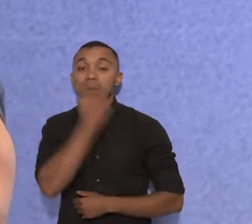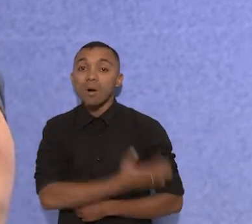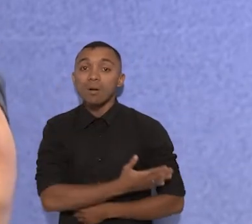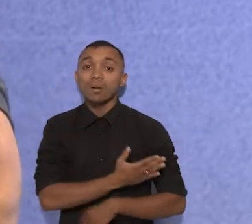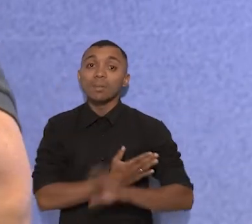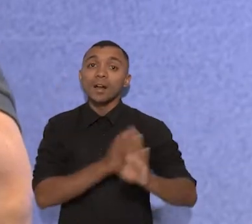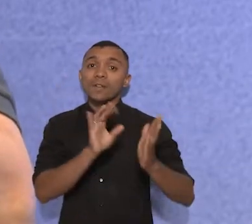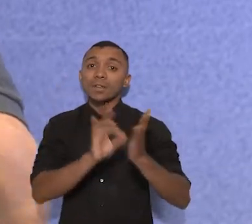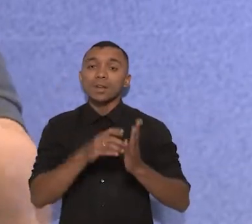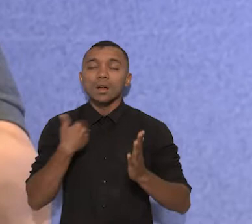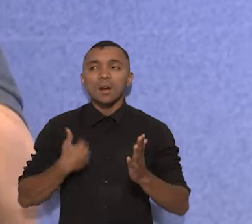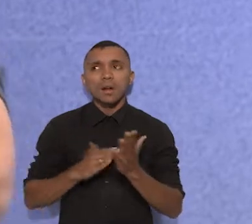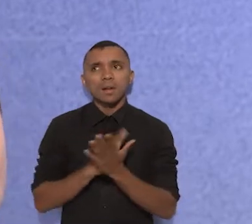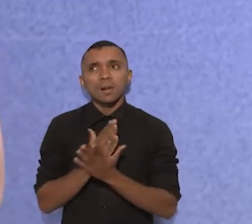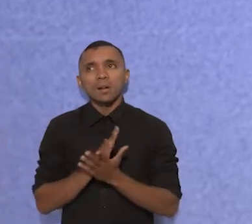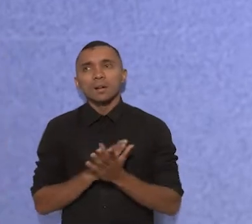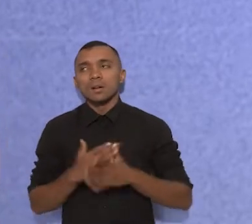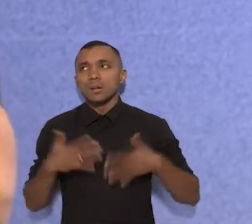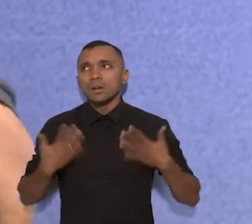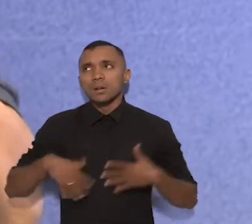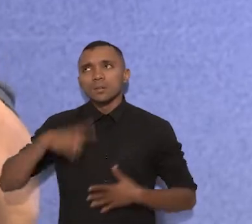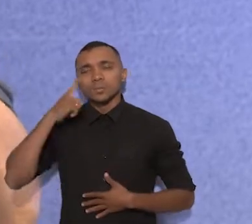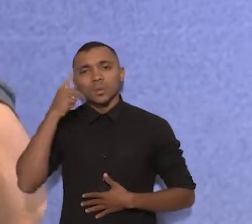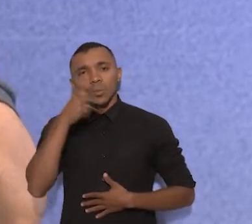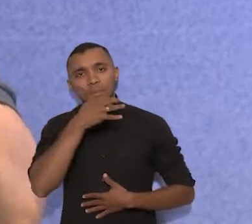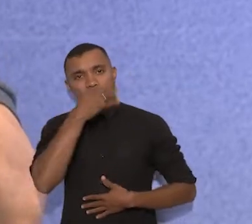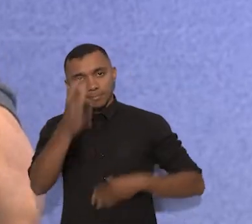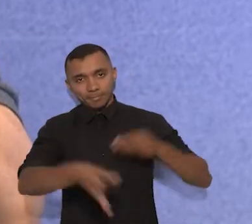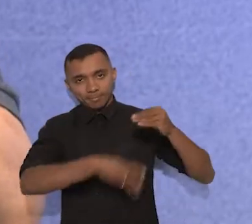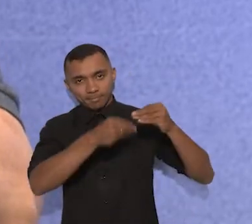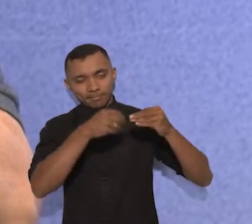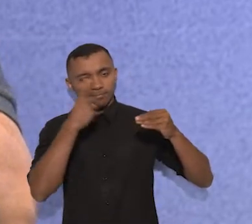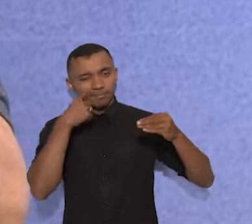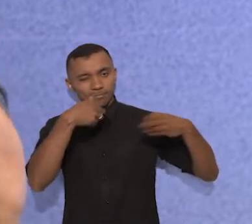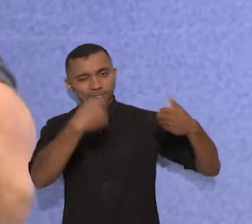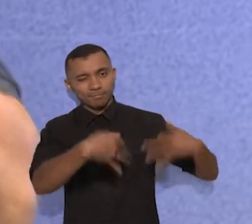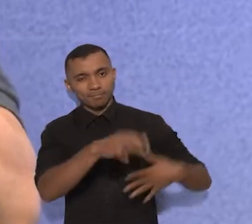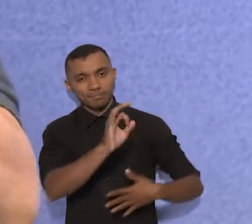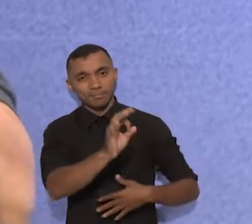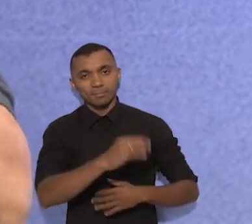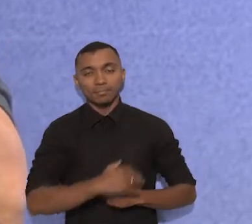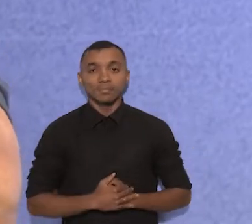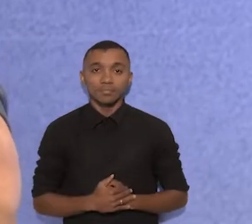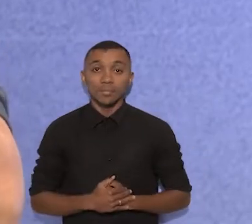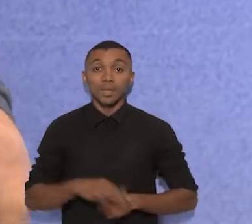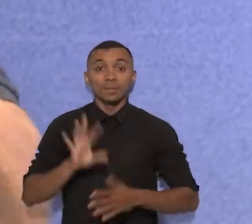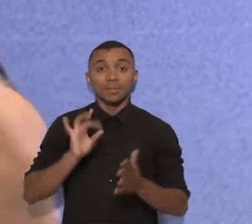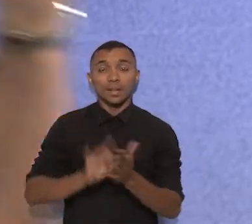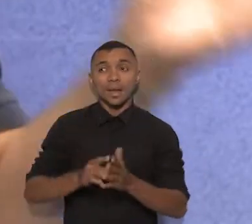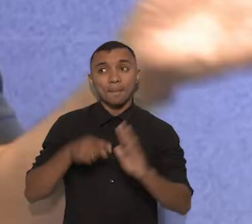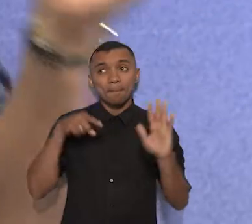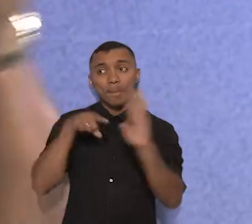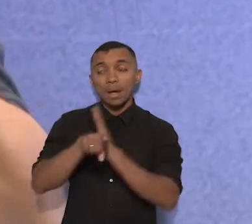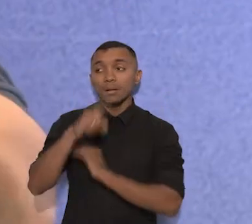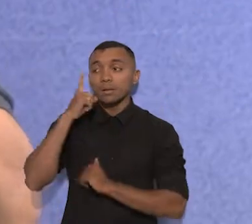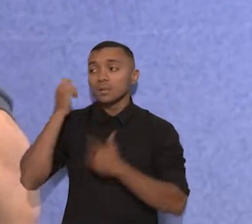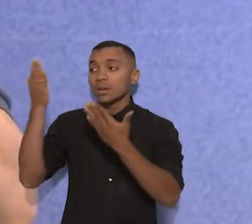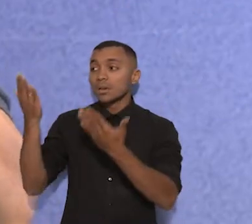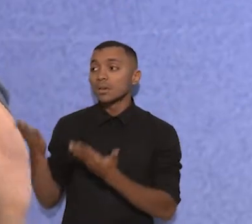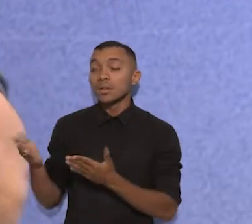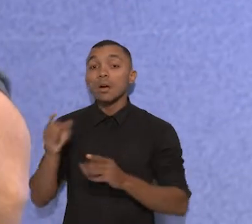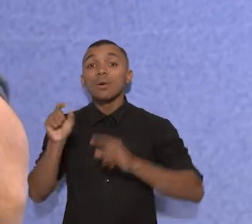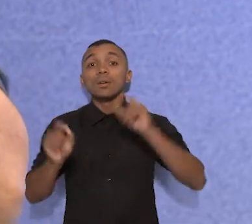o que me questiona, eu vou falar, vou deixar você concluir a sua parte, vou falar sobre o Ceará daqui a pouco. O que eu questiono e pergunto a você e ao PC